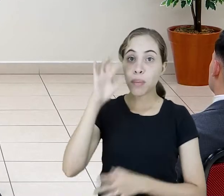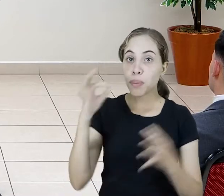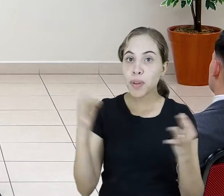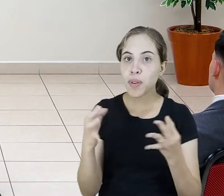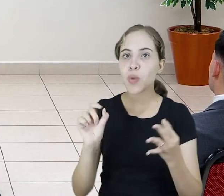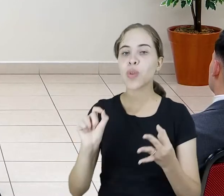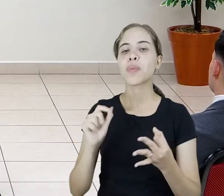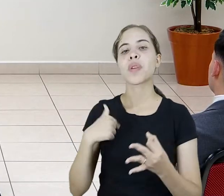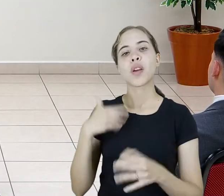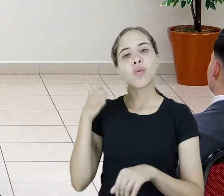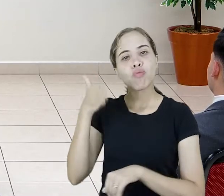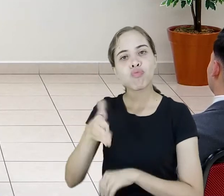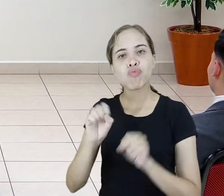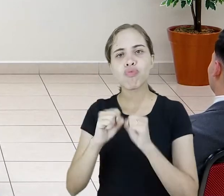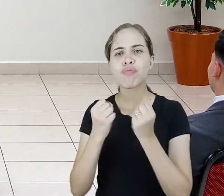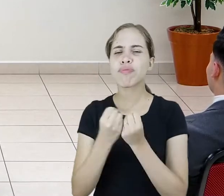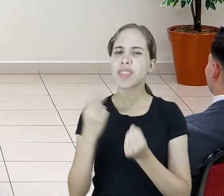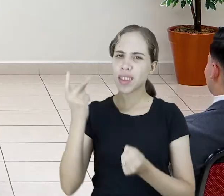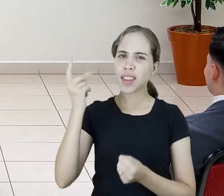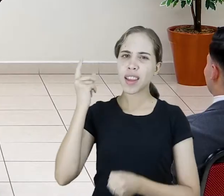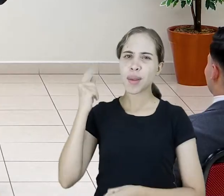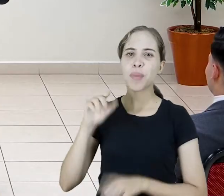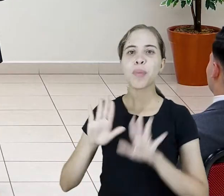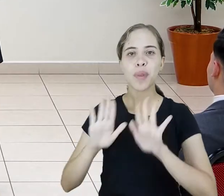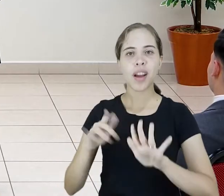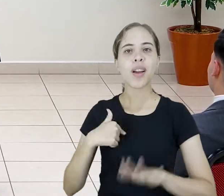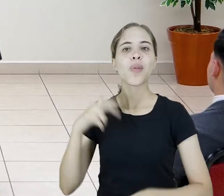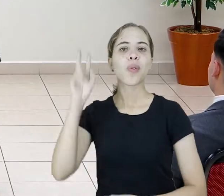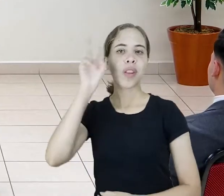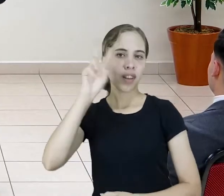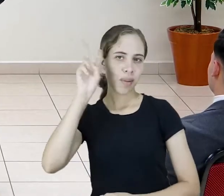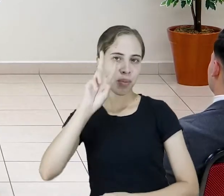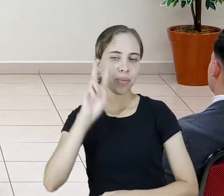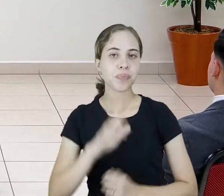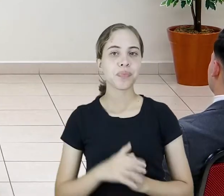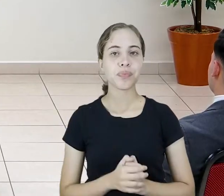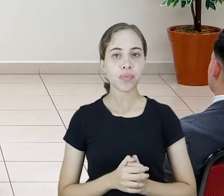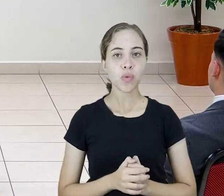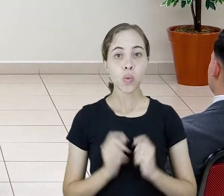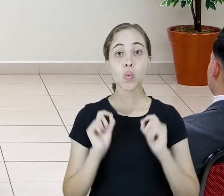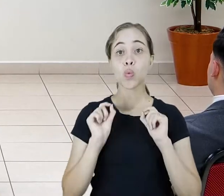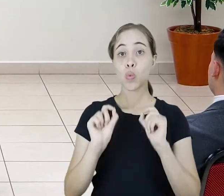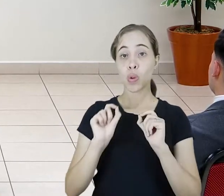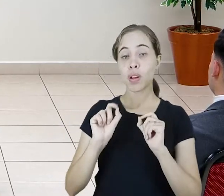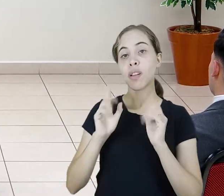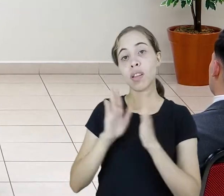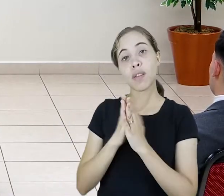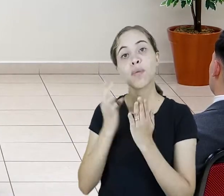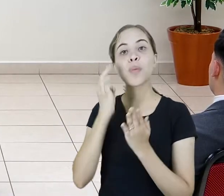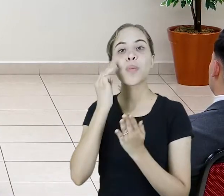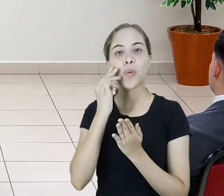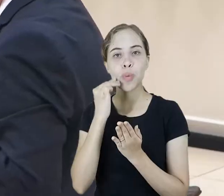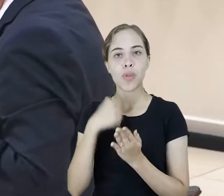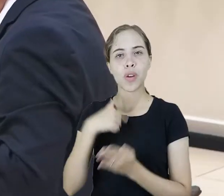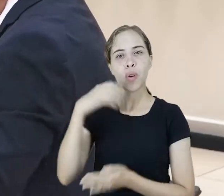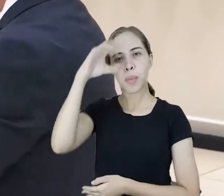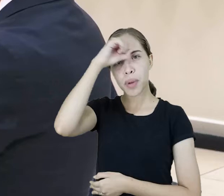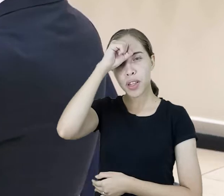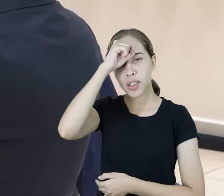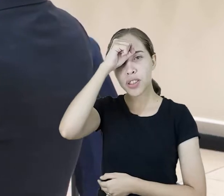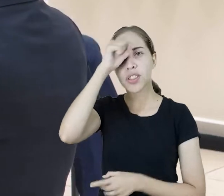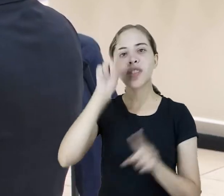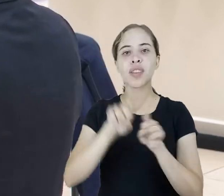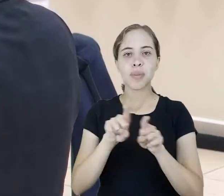ano do seminário, faz tempo, mas eu ainda me lembro, que foi justamente o Livro de Mórmon. Aprendi, entre